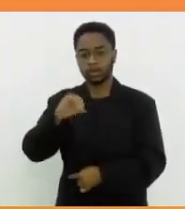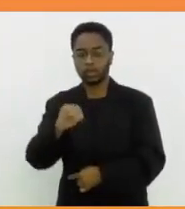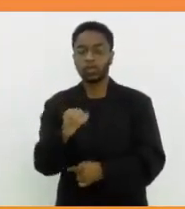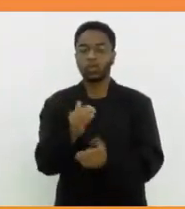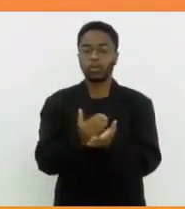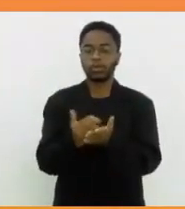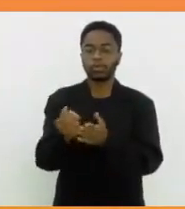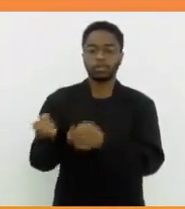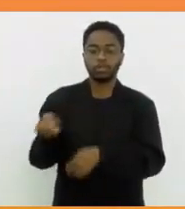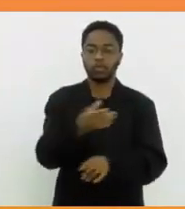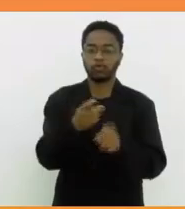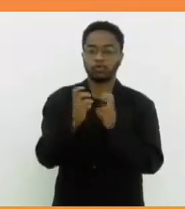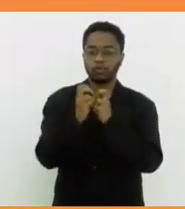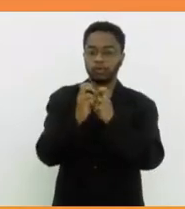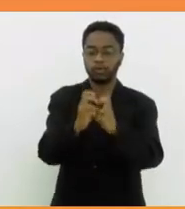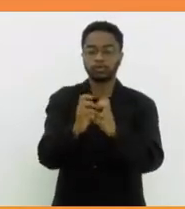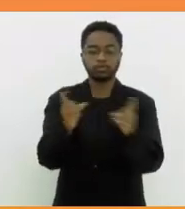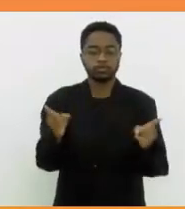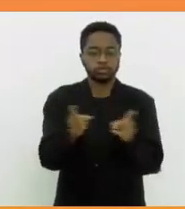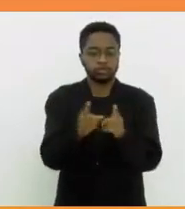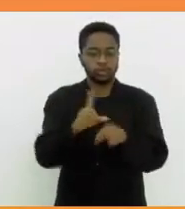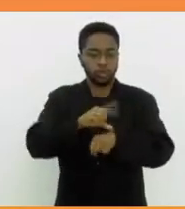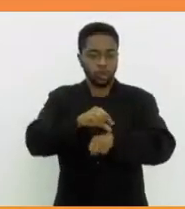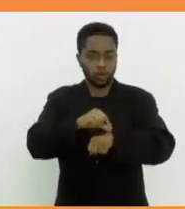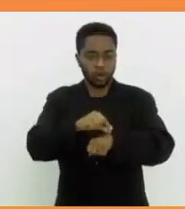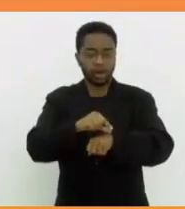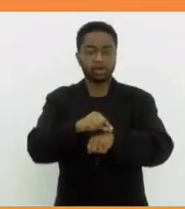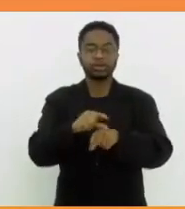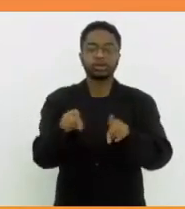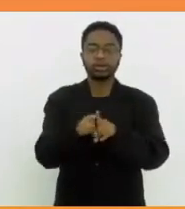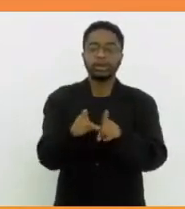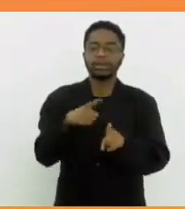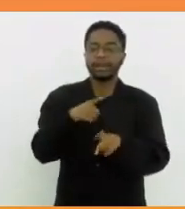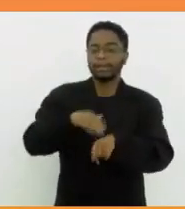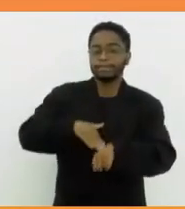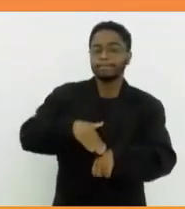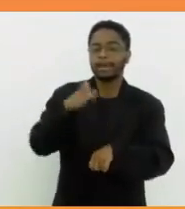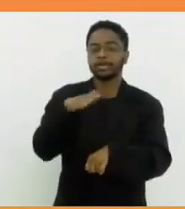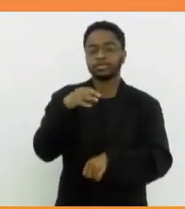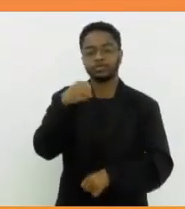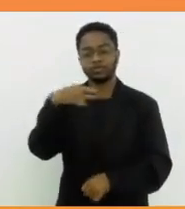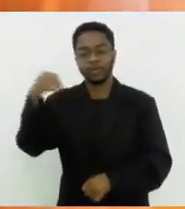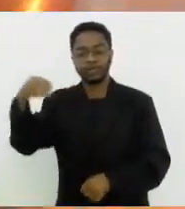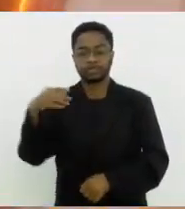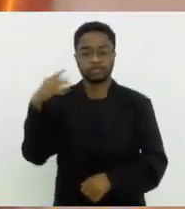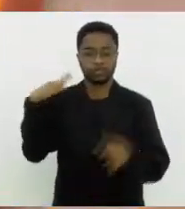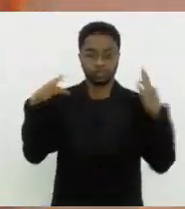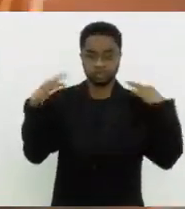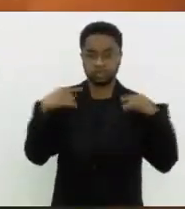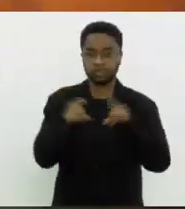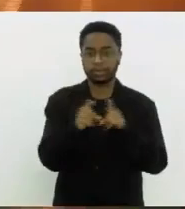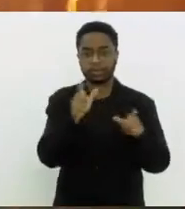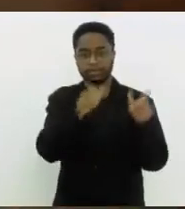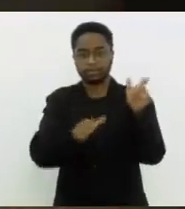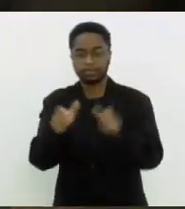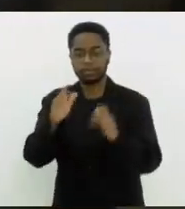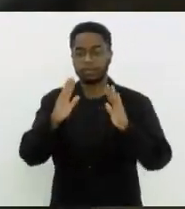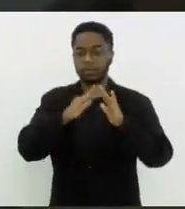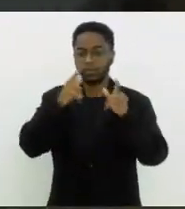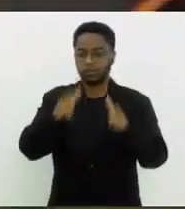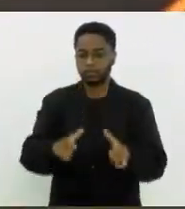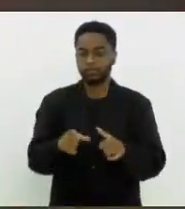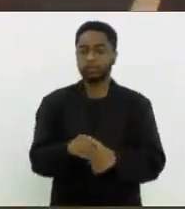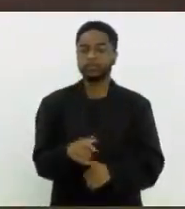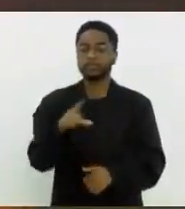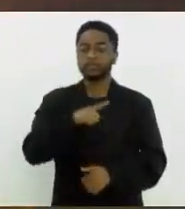com intervalos reduzidos, aumentando a oferta de viagens para turistas e moradores do bairro. Dos mais de 17 mil